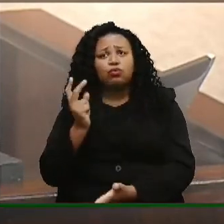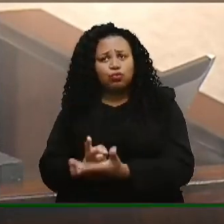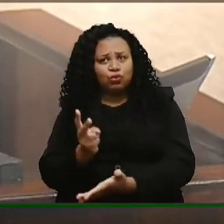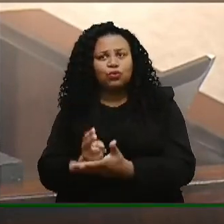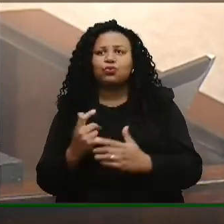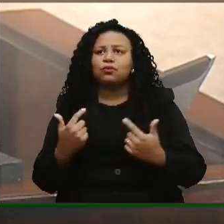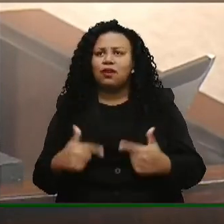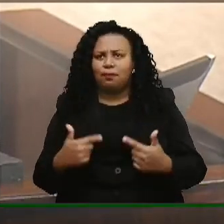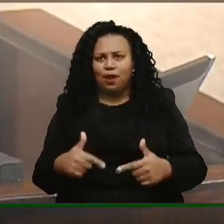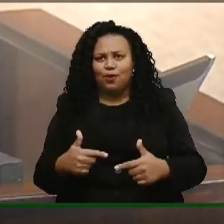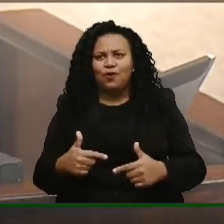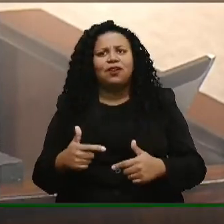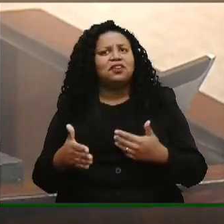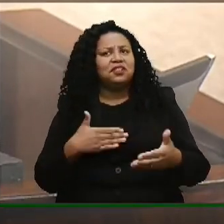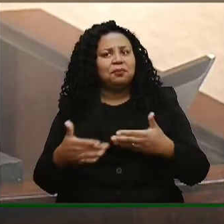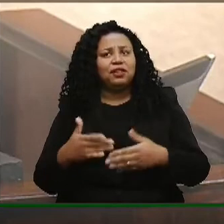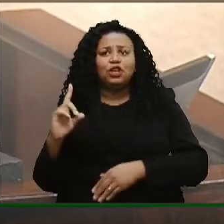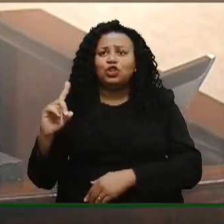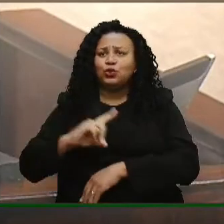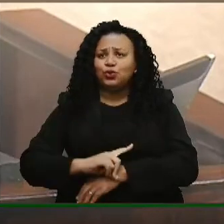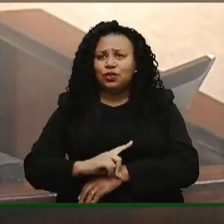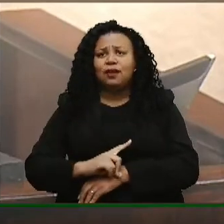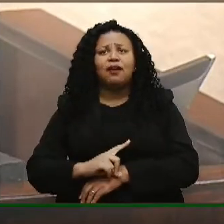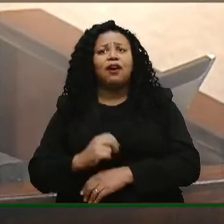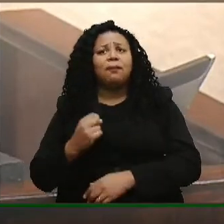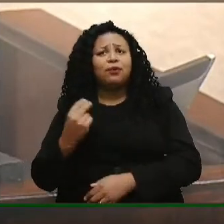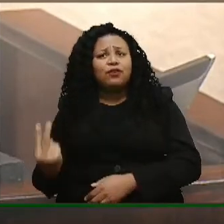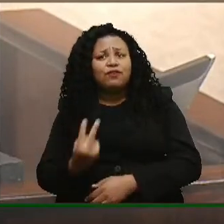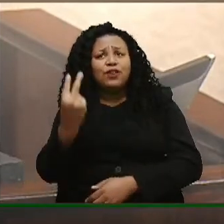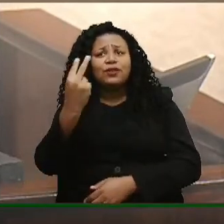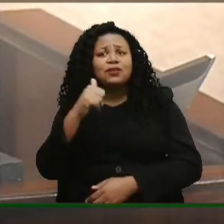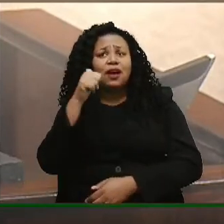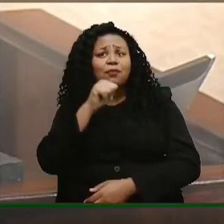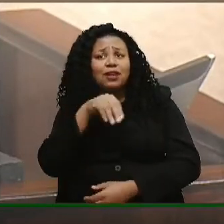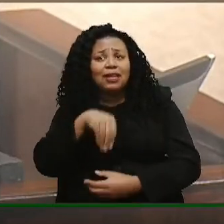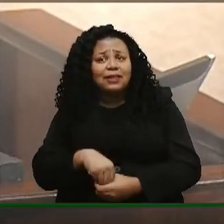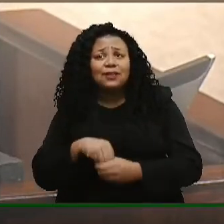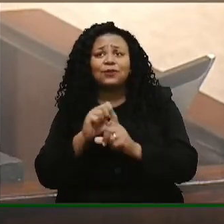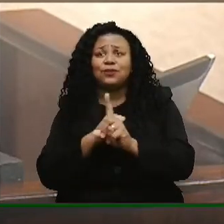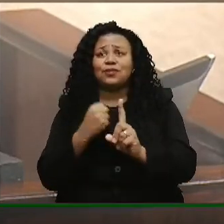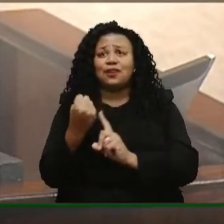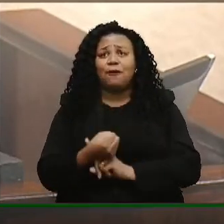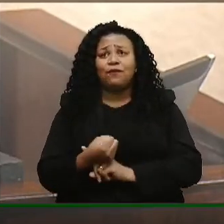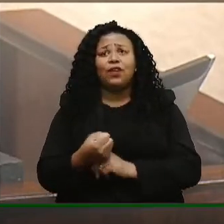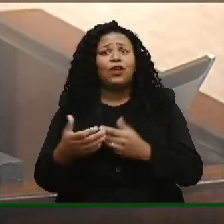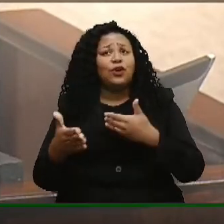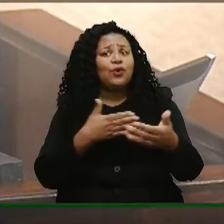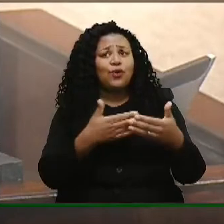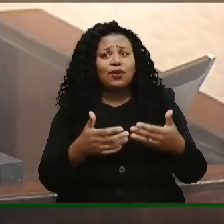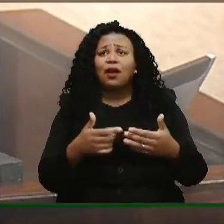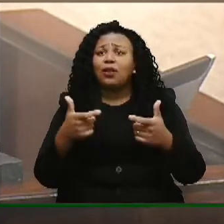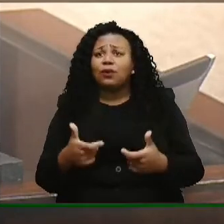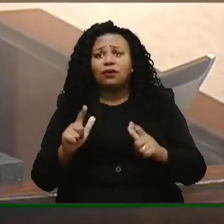continuarei trabalhando, independente da data, pela valorização da mulher na sociedade, onde quer que ela